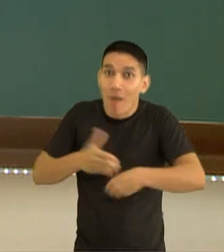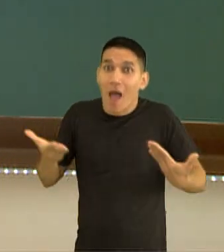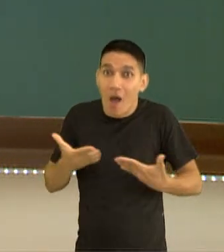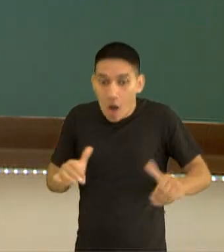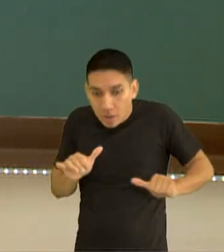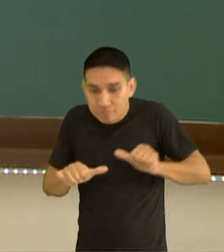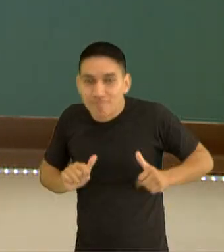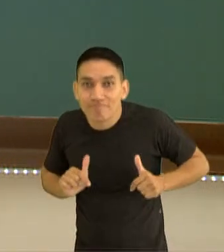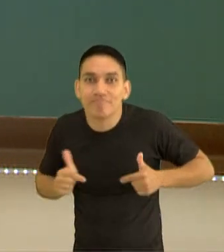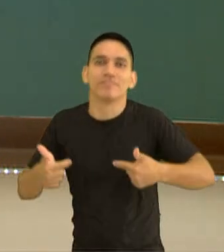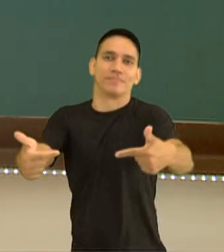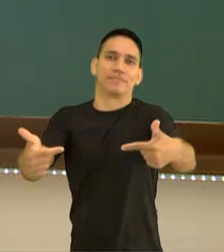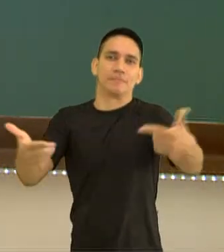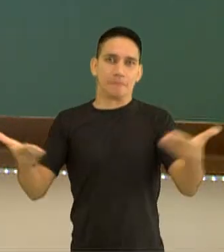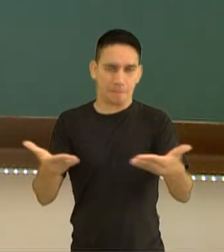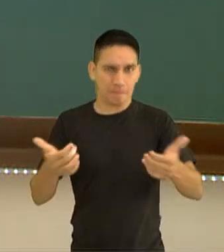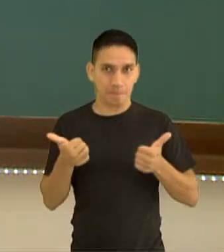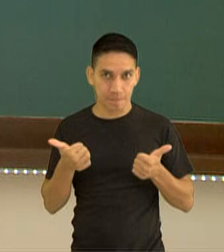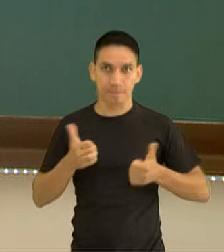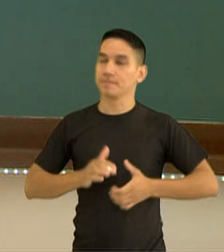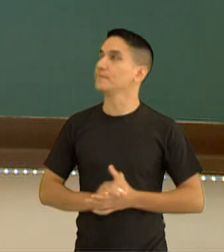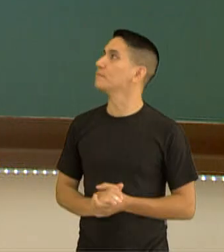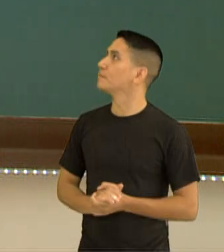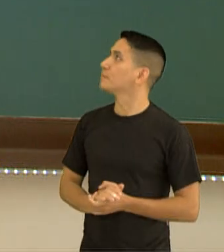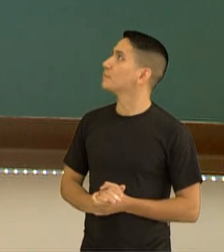acontecendo nesses instantes, ok?